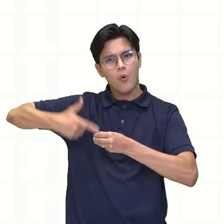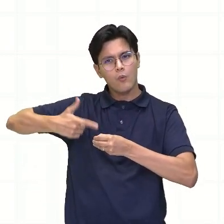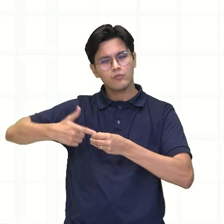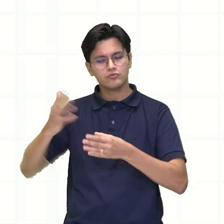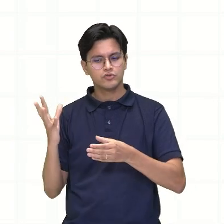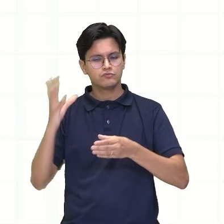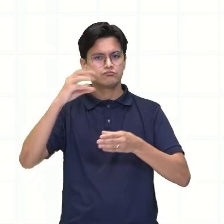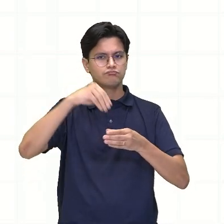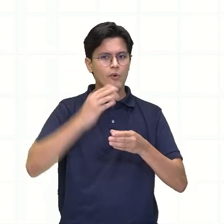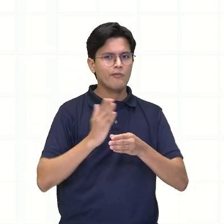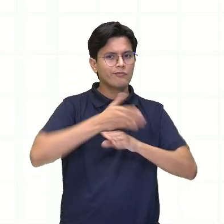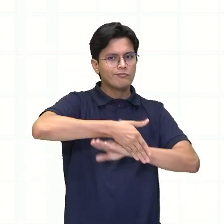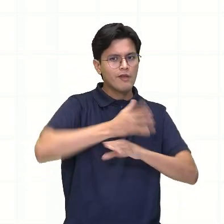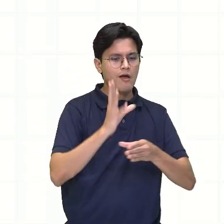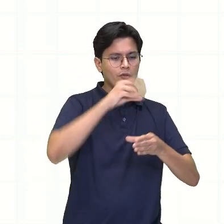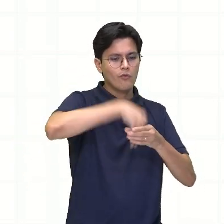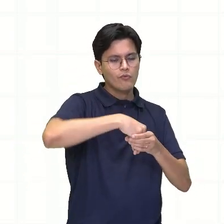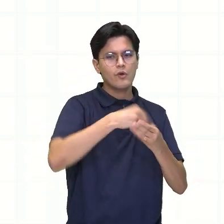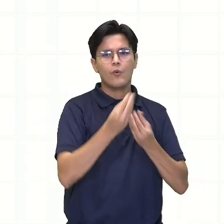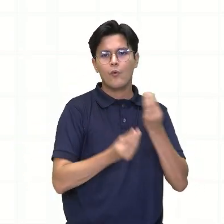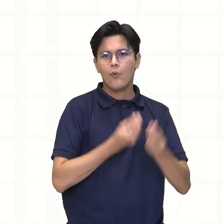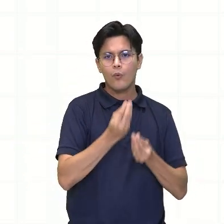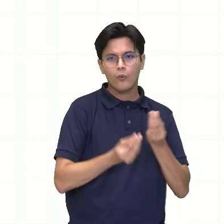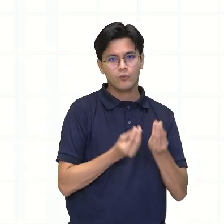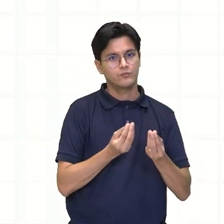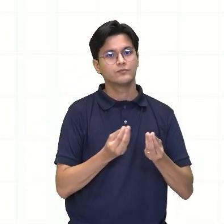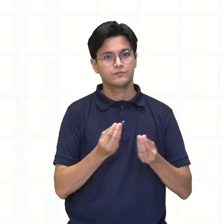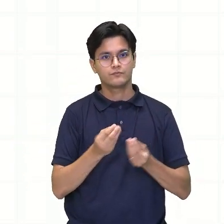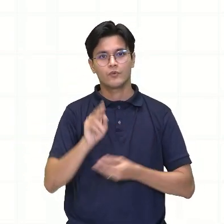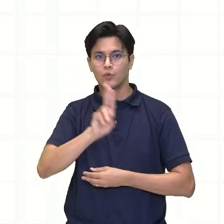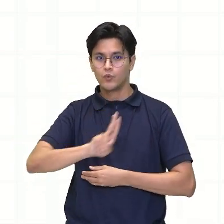ser consumido? Ele vai entrar,